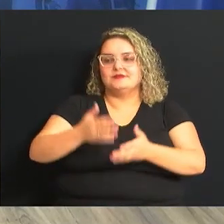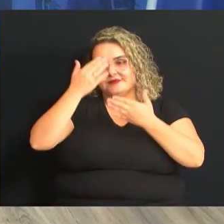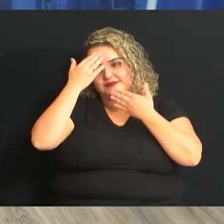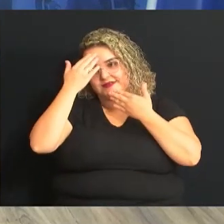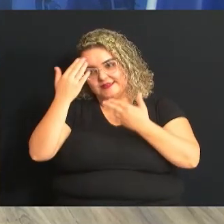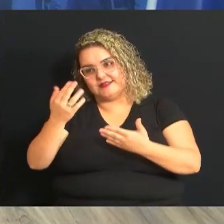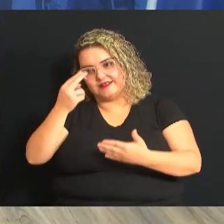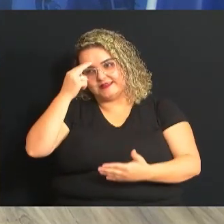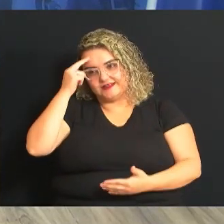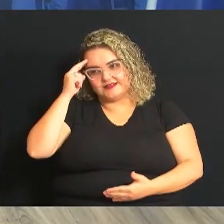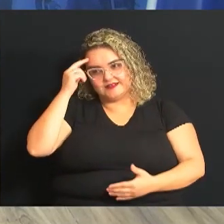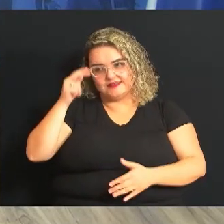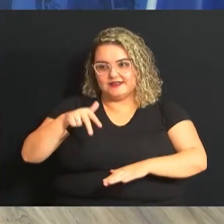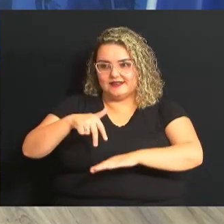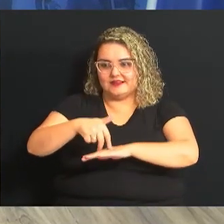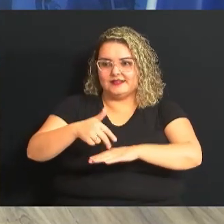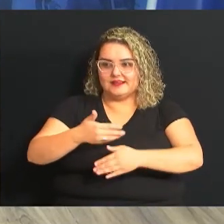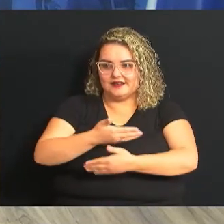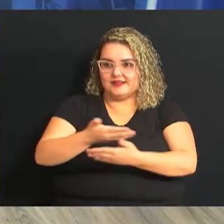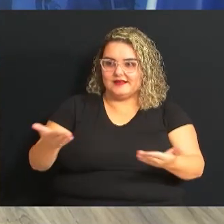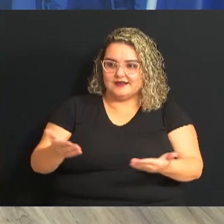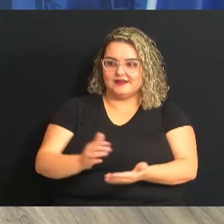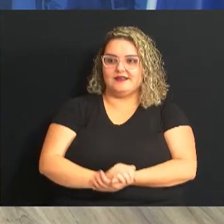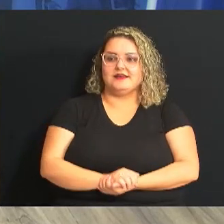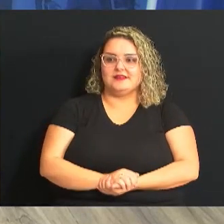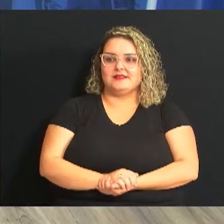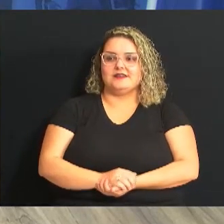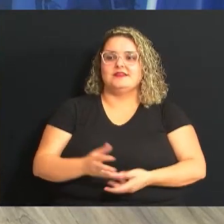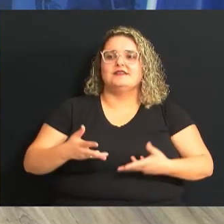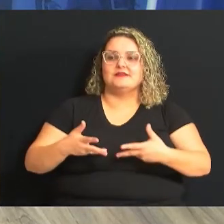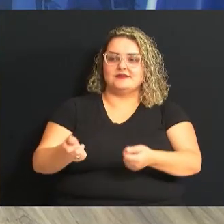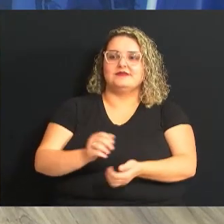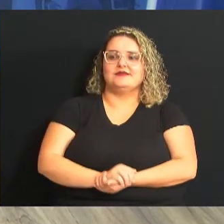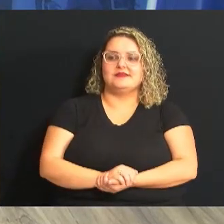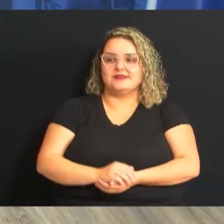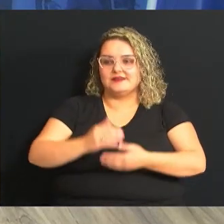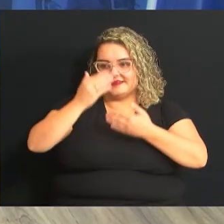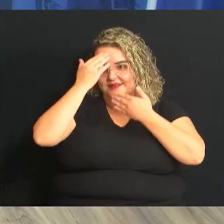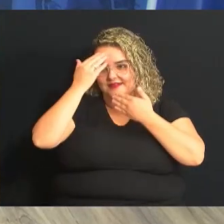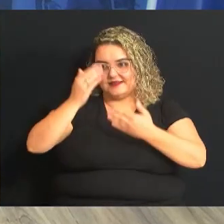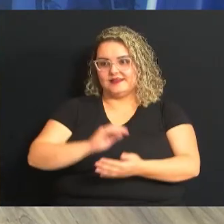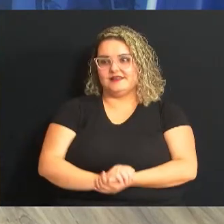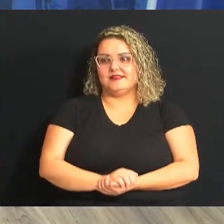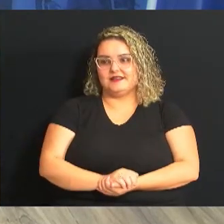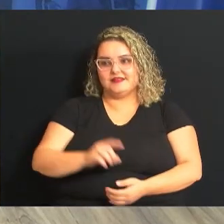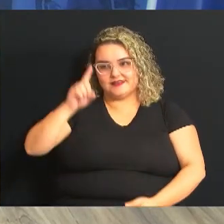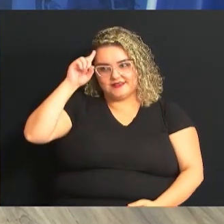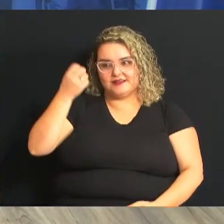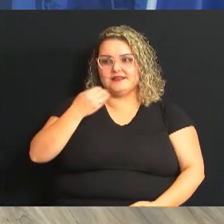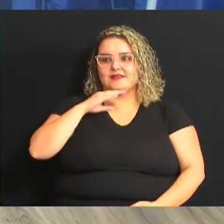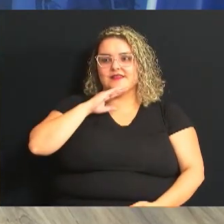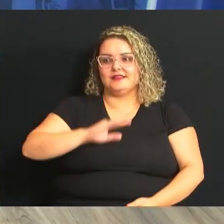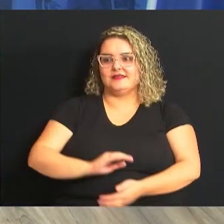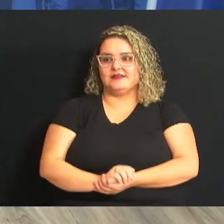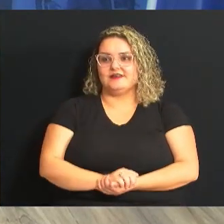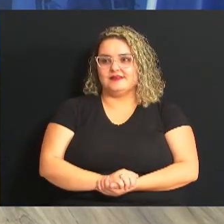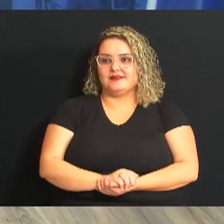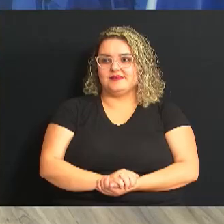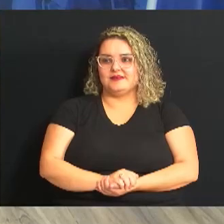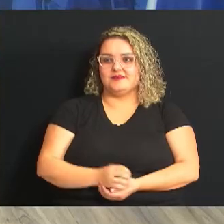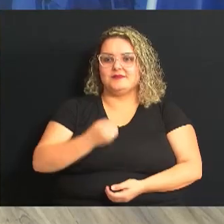da economia, você não tem que justificar uma economia de guerra, etc. Em relação à resposta da Ucrânia, sim,